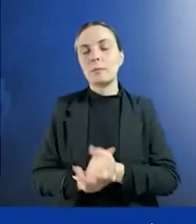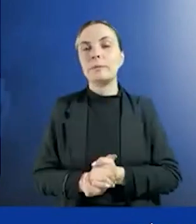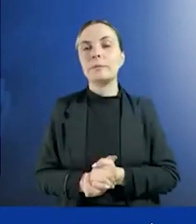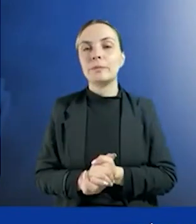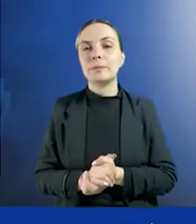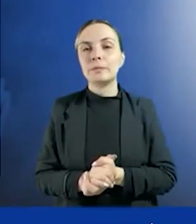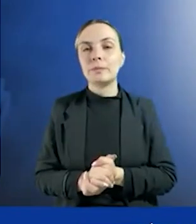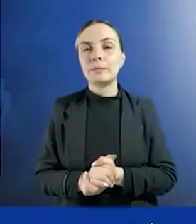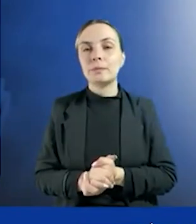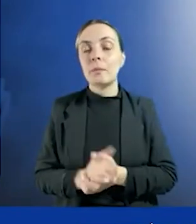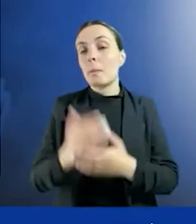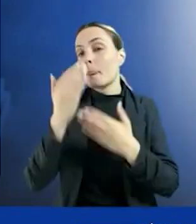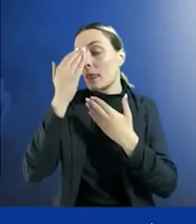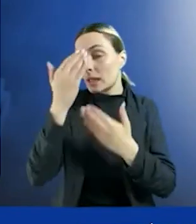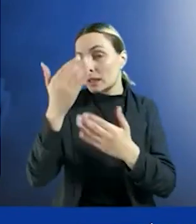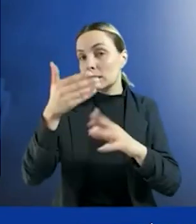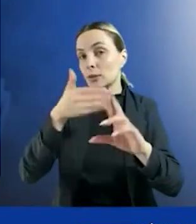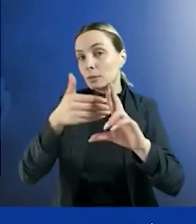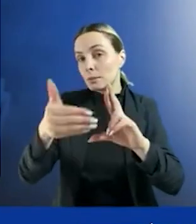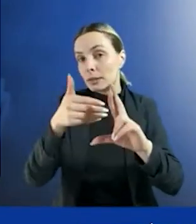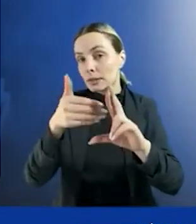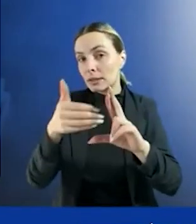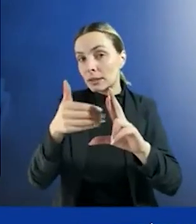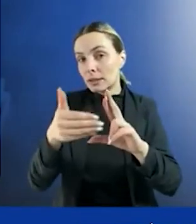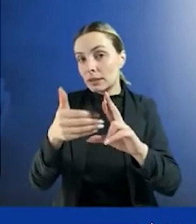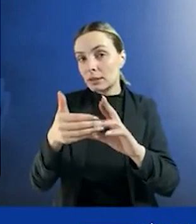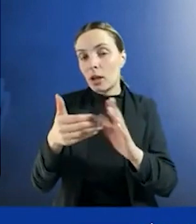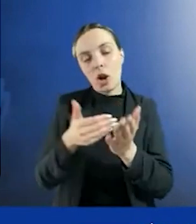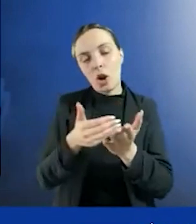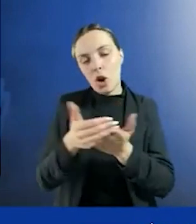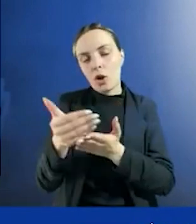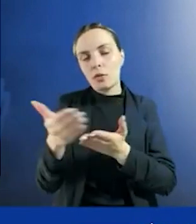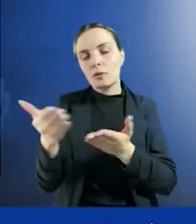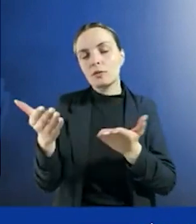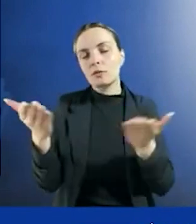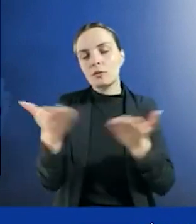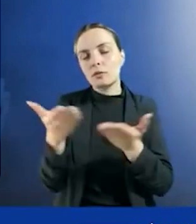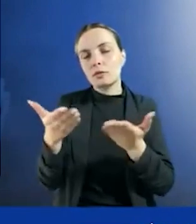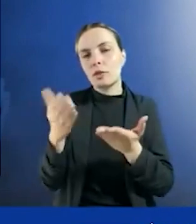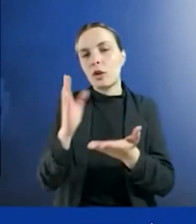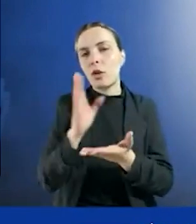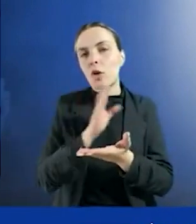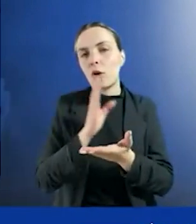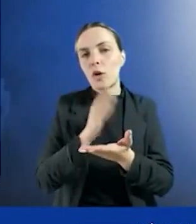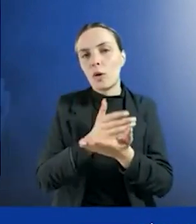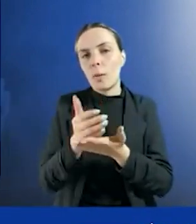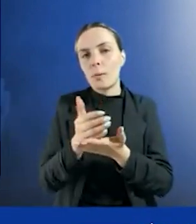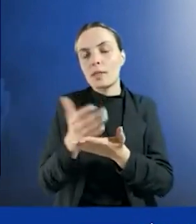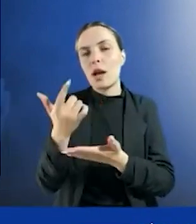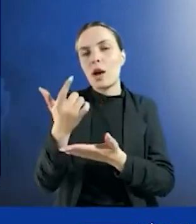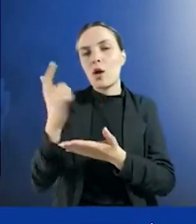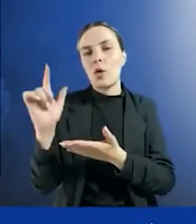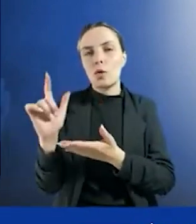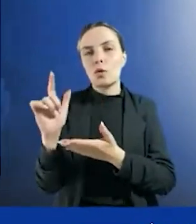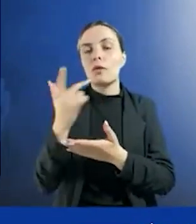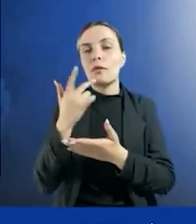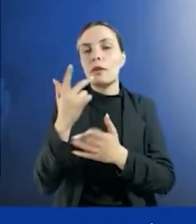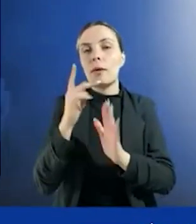Agradecemos nossos painelistas. Em breve iniciaremos nosso próximo painel, que falará sobre programa de regularização